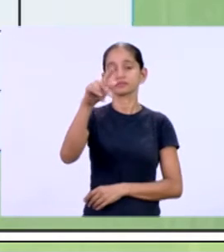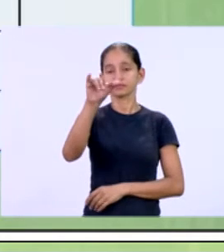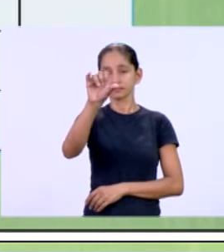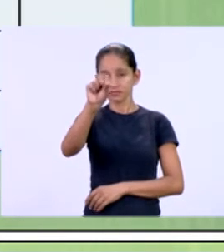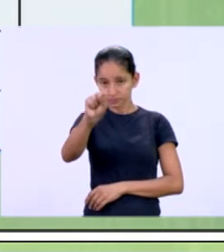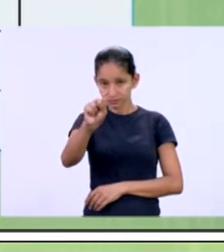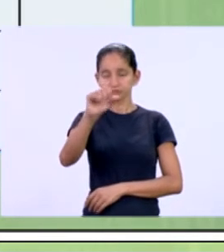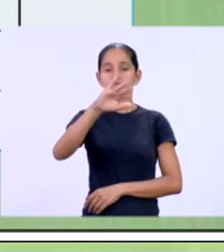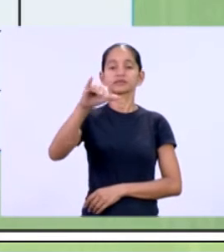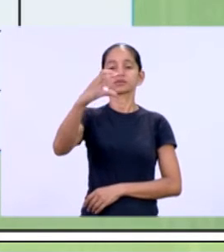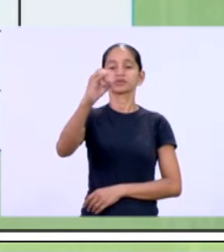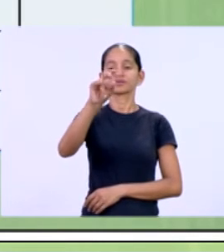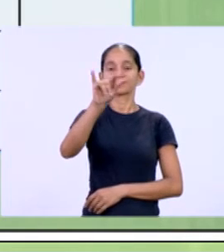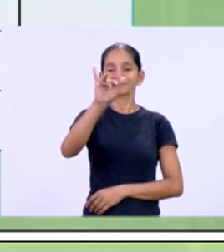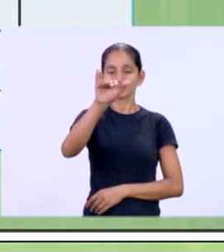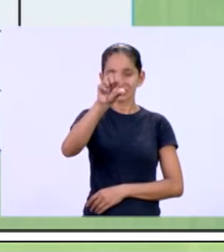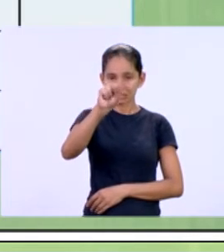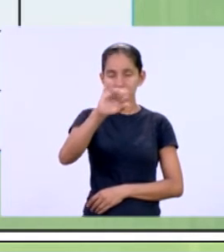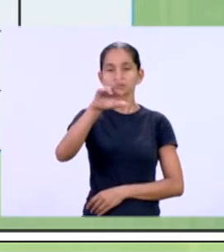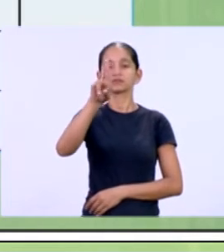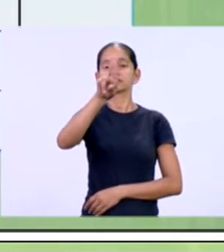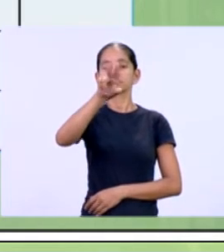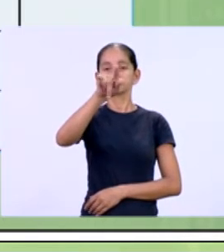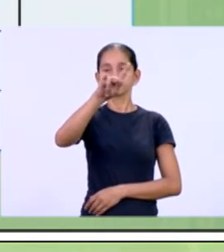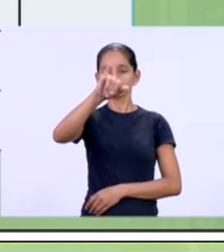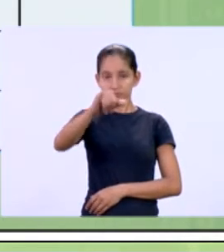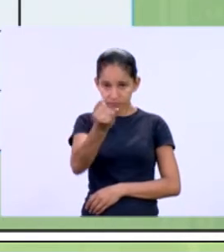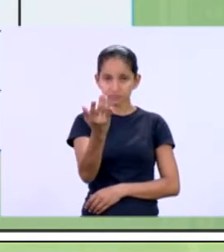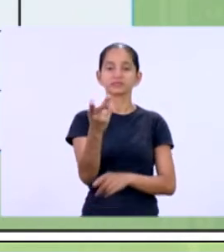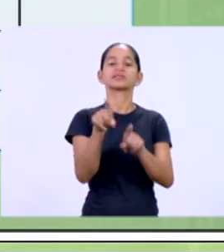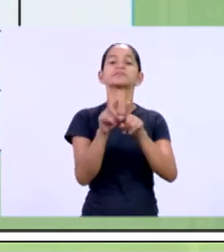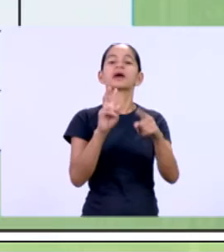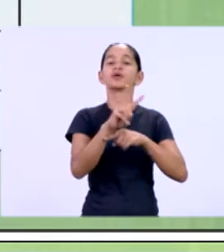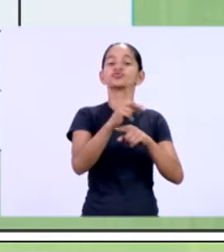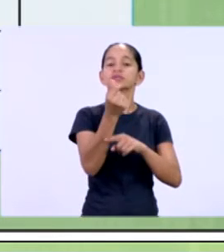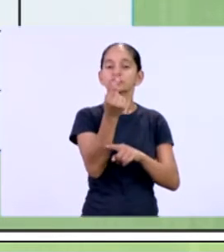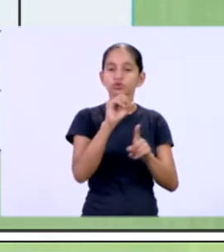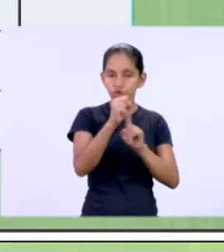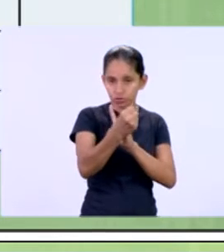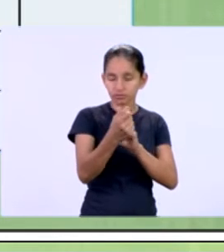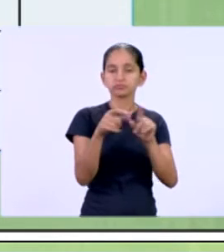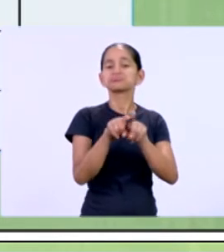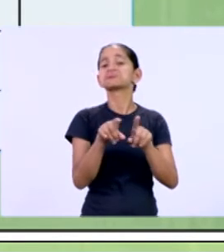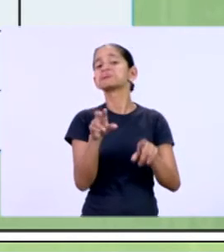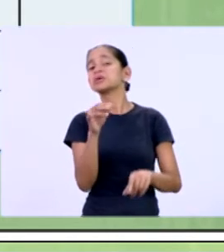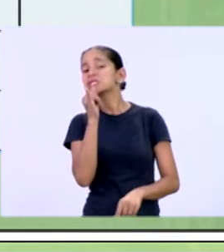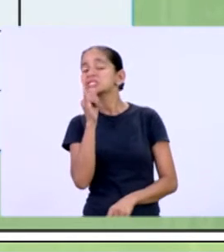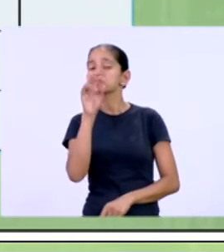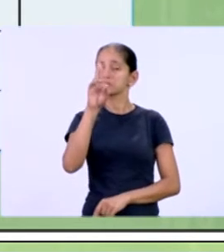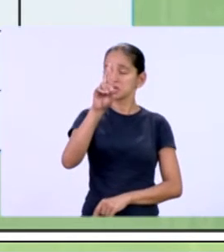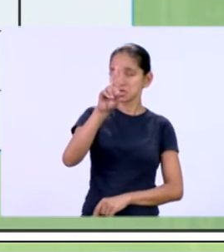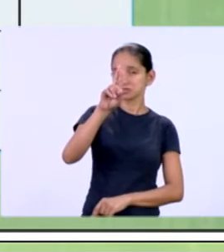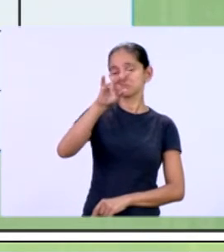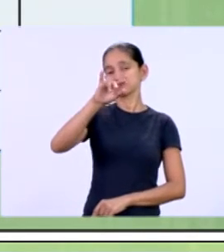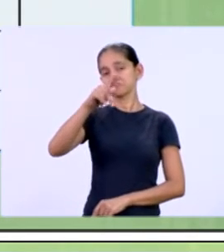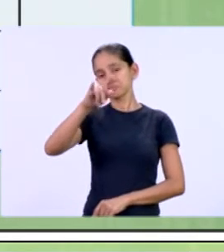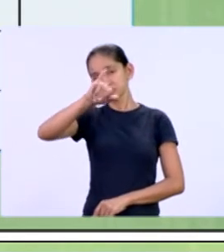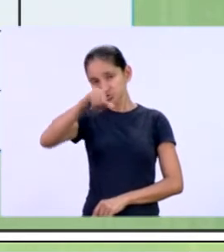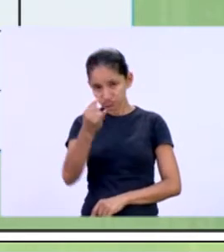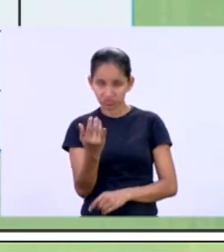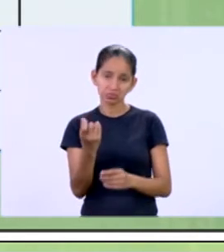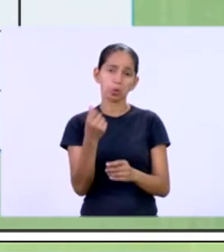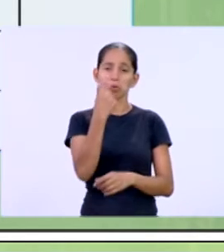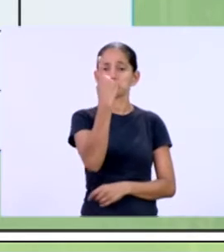COFINS de todos os meses, IRPJ e contribuição social. IRPJ pode ser vezes 8 vezes 15 ou